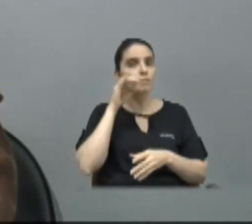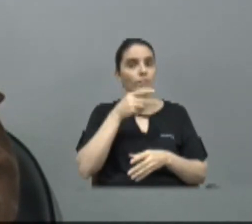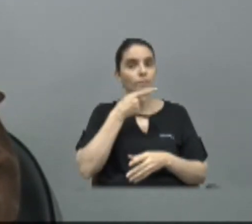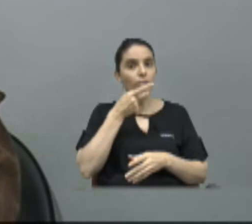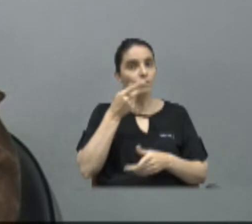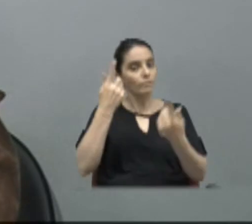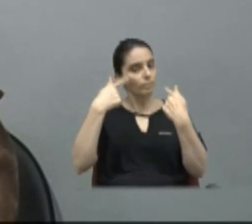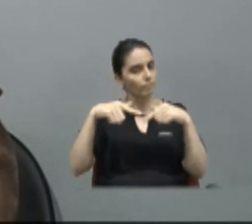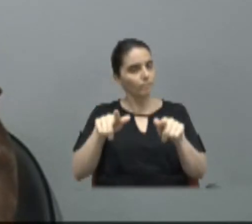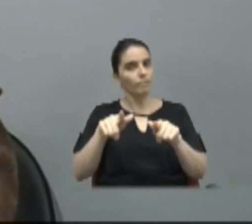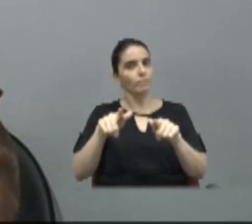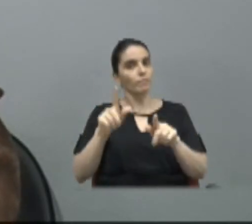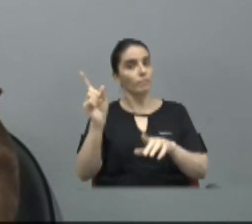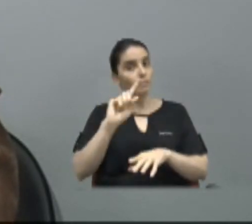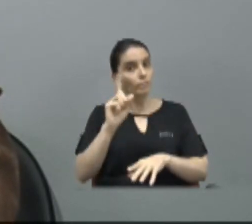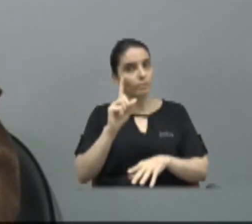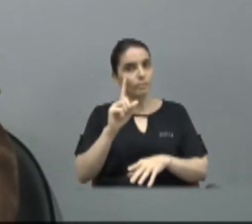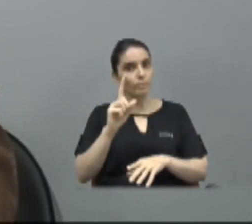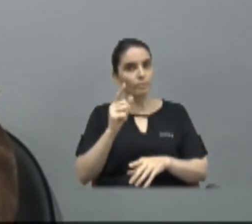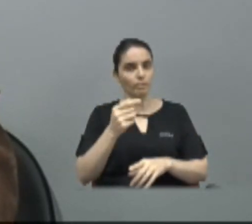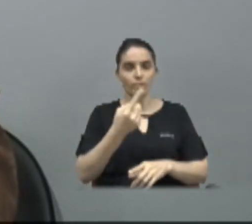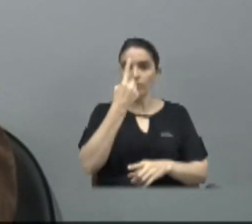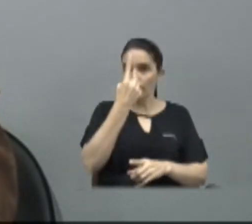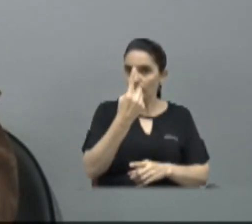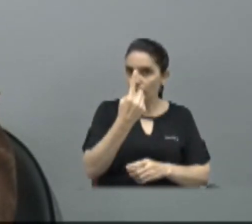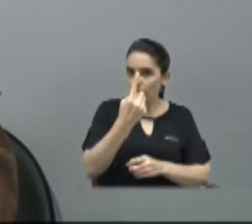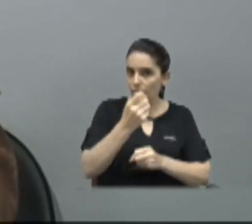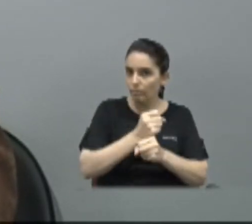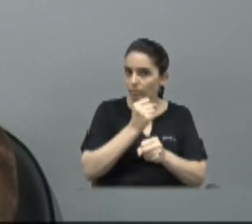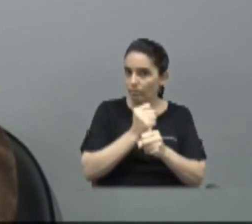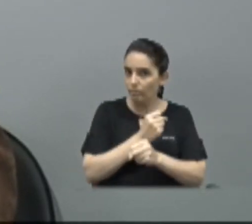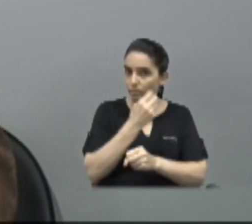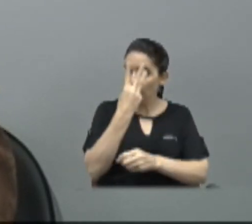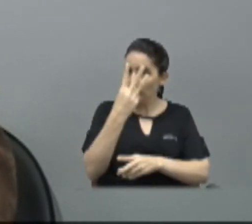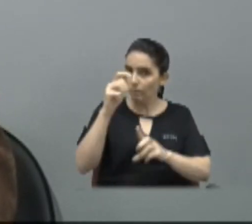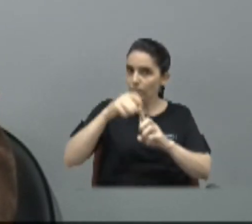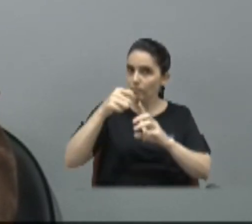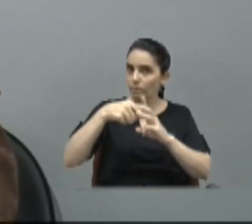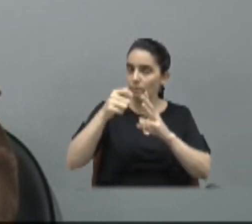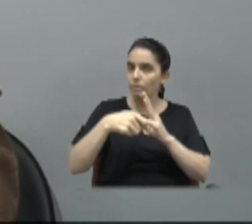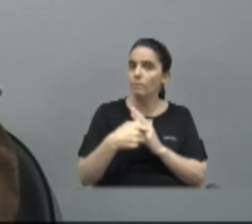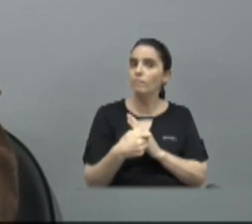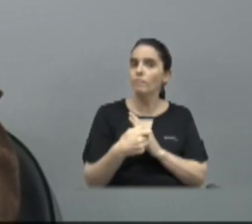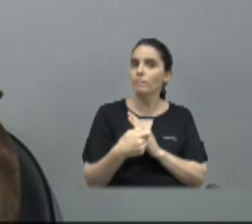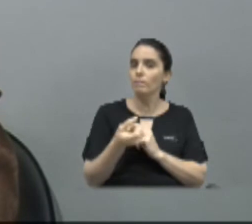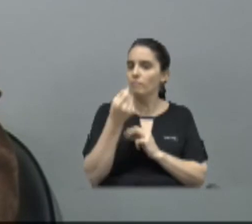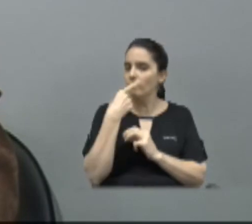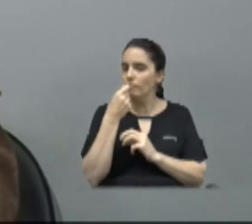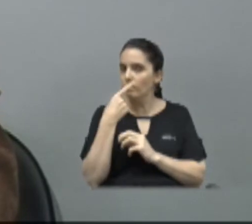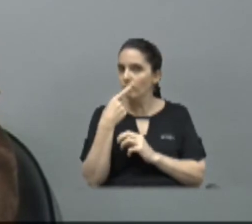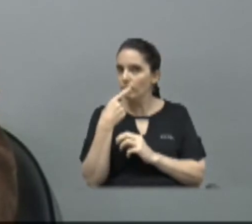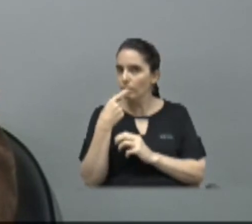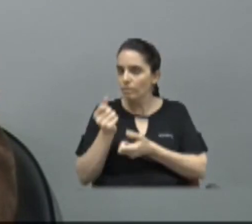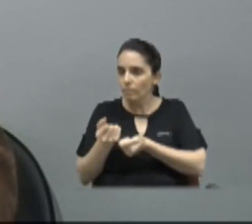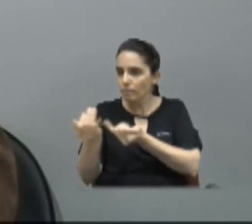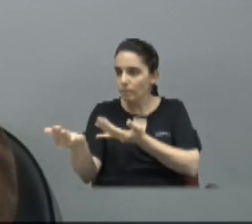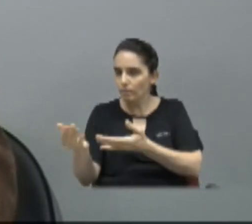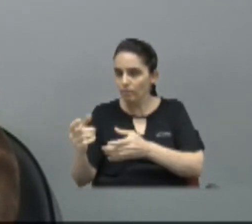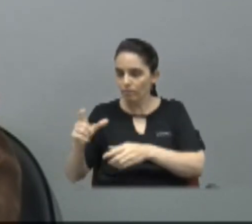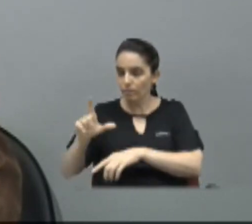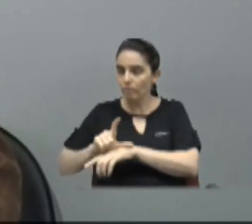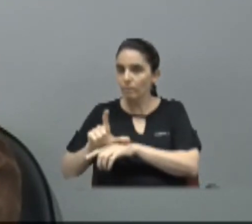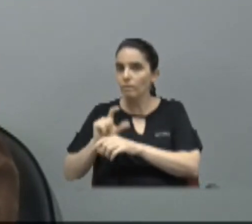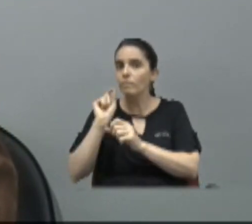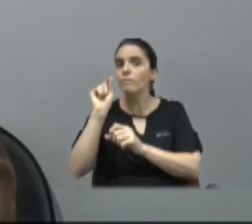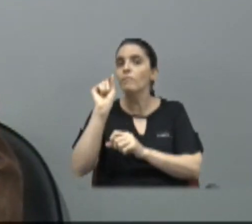oposição. Um ano e três meses, e o que que valeu a farmácia? O que que resolveu com a questão